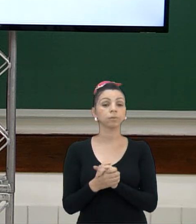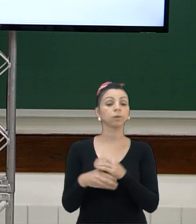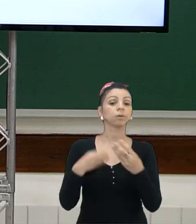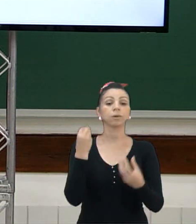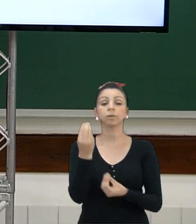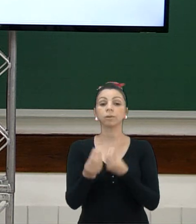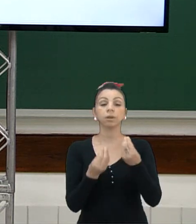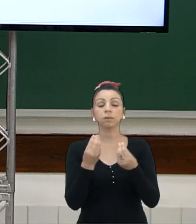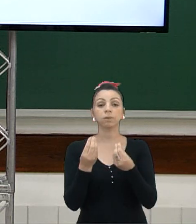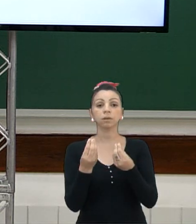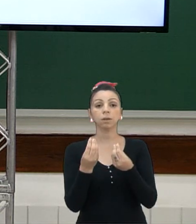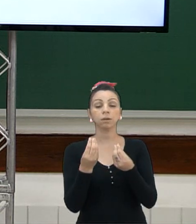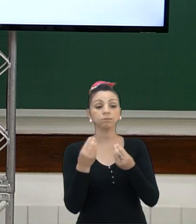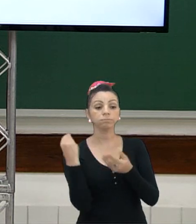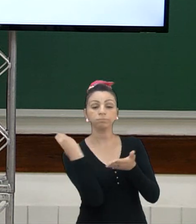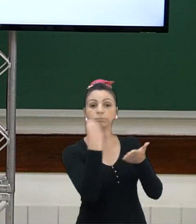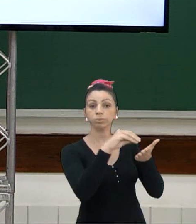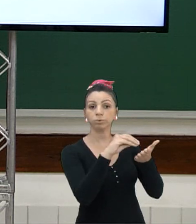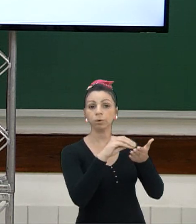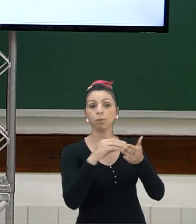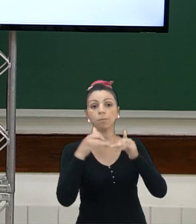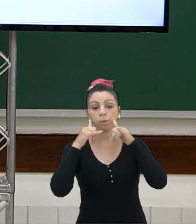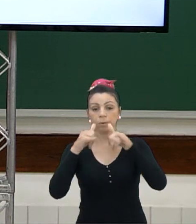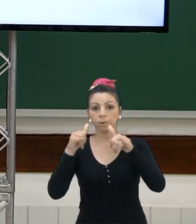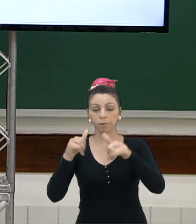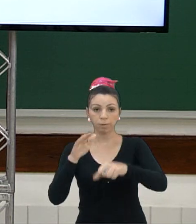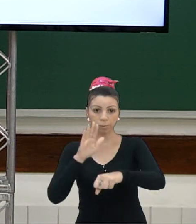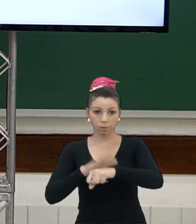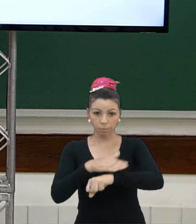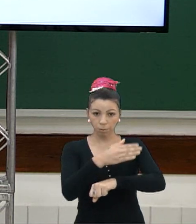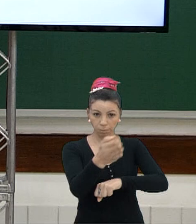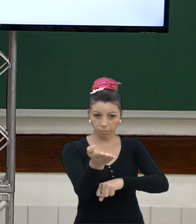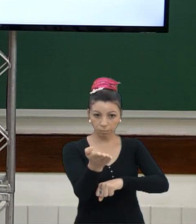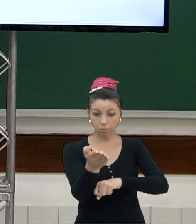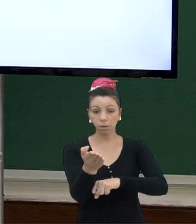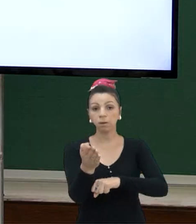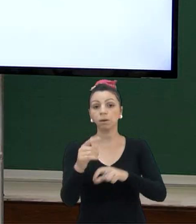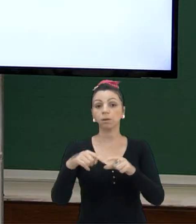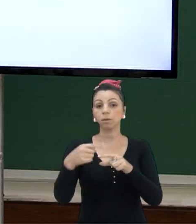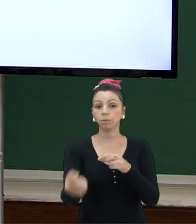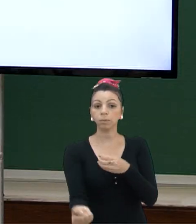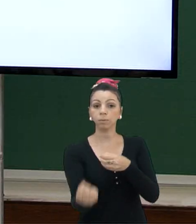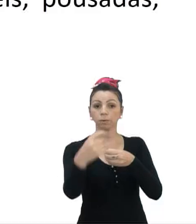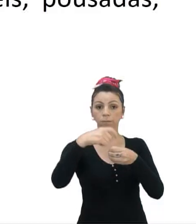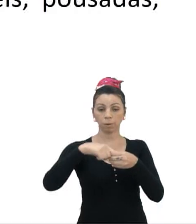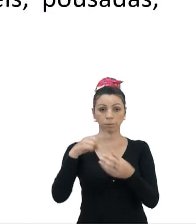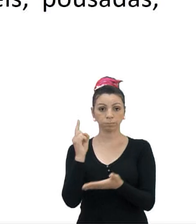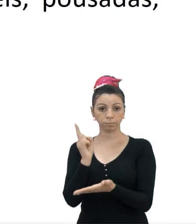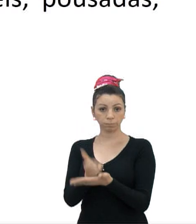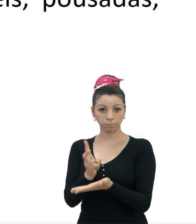como publicidade? Vou dar um tempinho para vocês pensarem e eu volto para a gente dar continuidade.